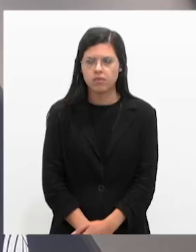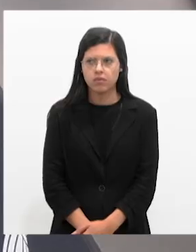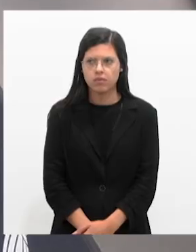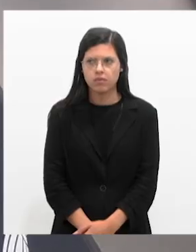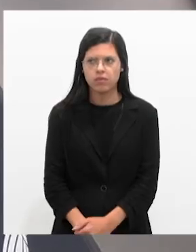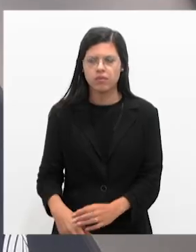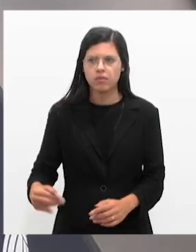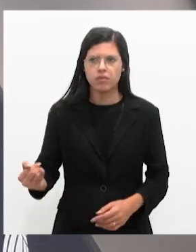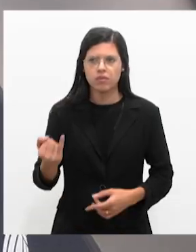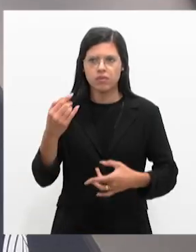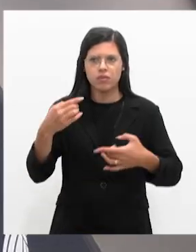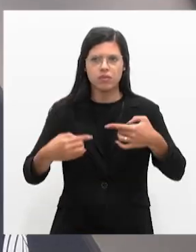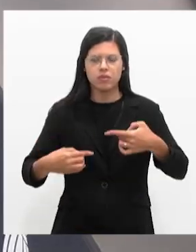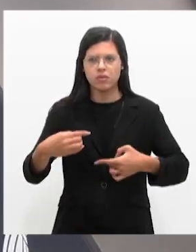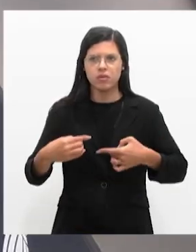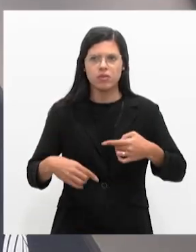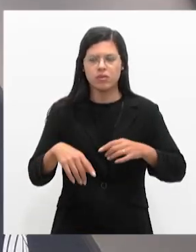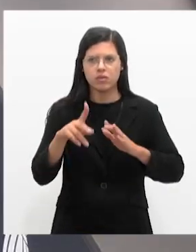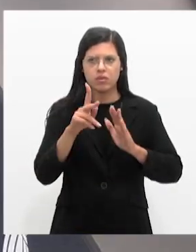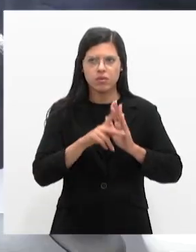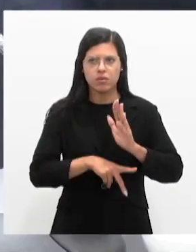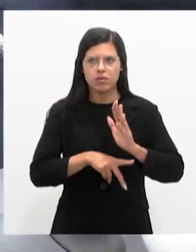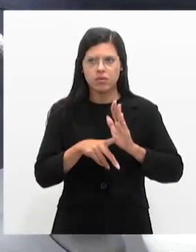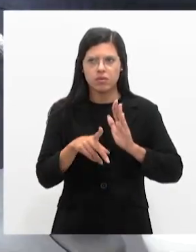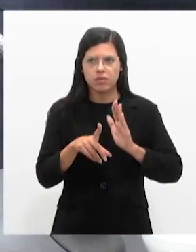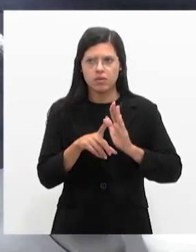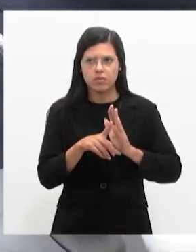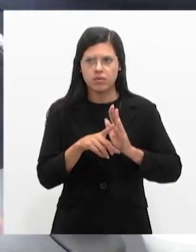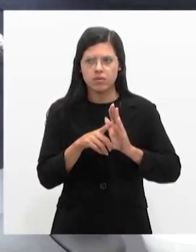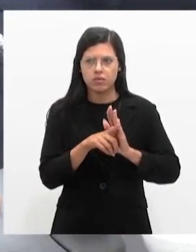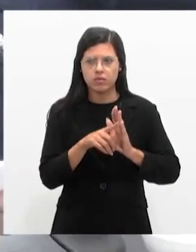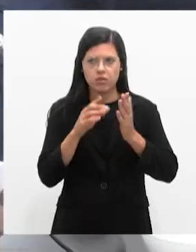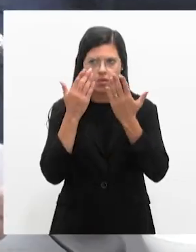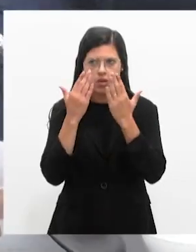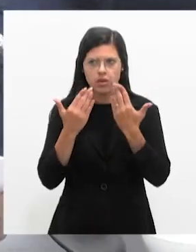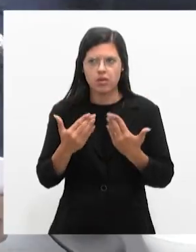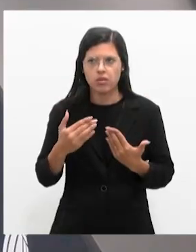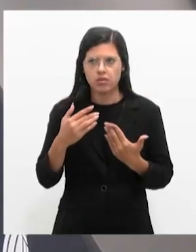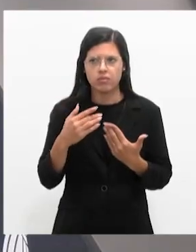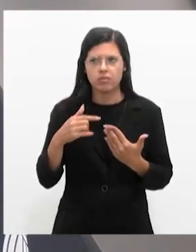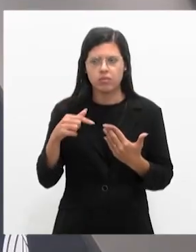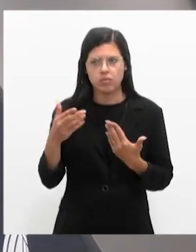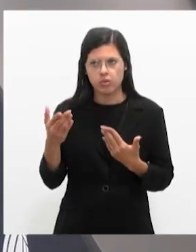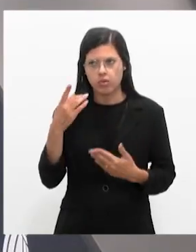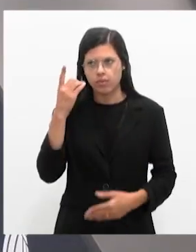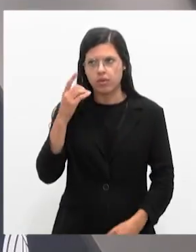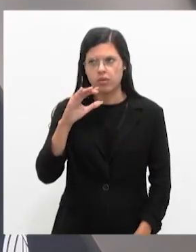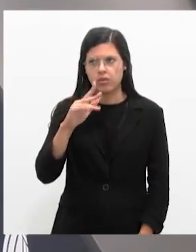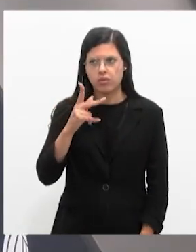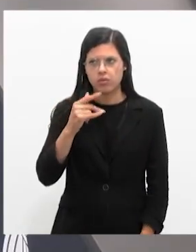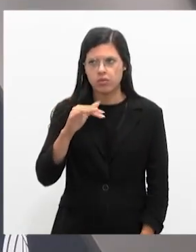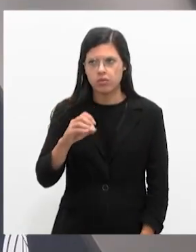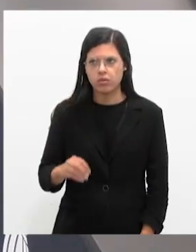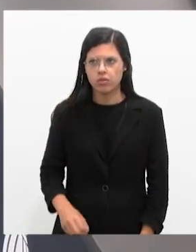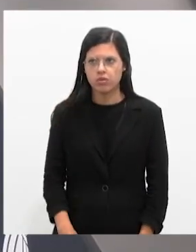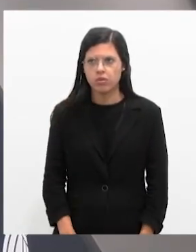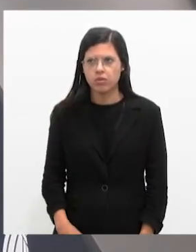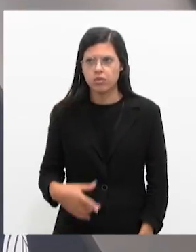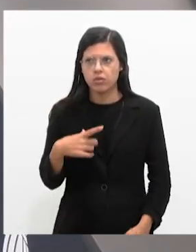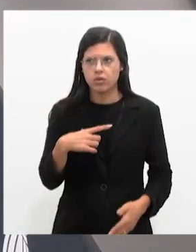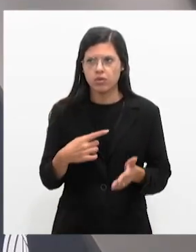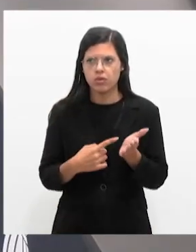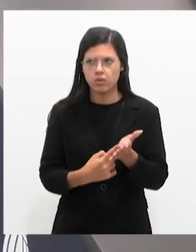importante discussão, e projeto com vistas ao gabinete do deputado Chico. Então, obrigado, deputada Élica. Vossa Excelência tem um compromisso com o presidente agora,